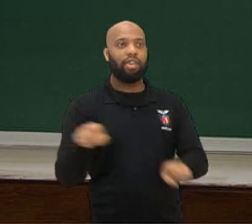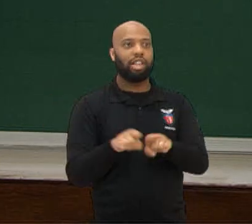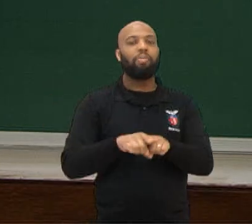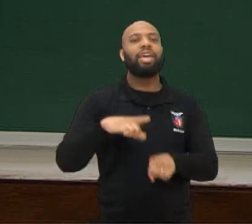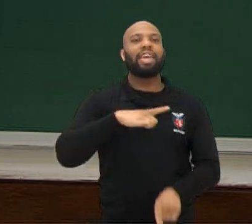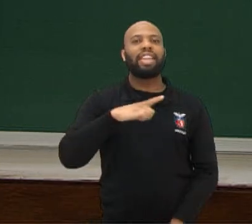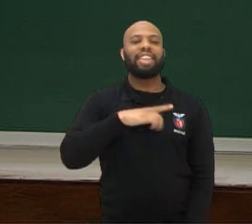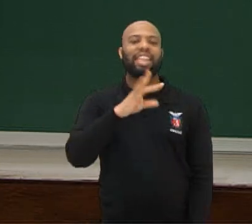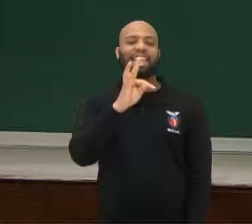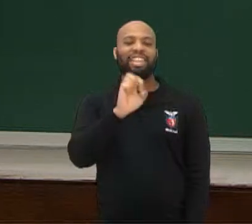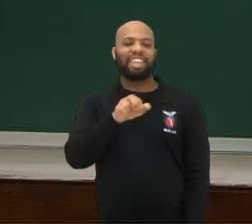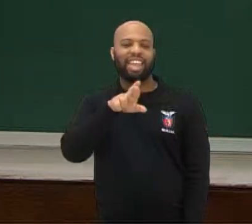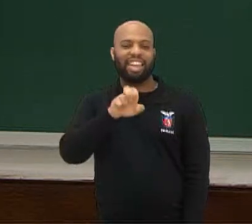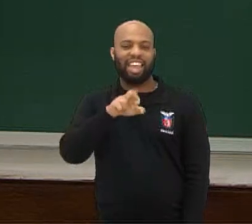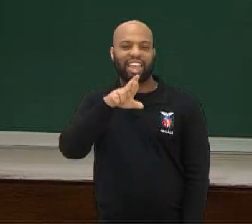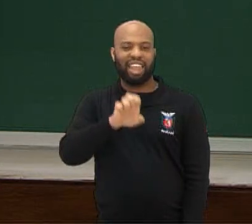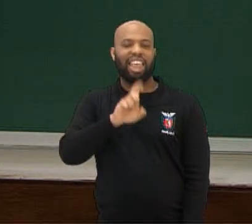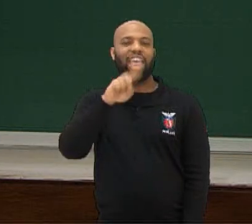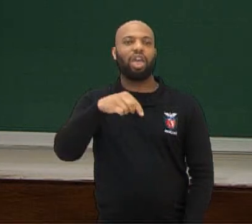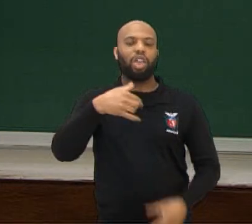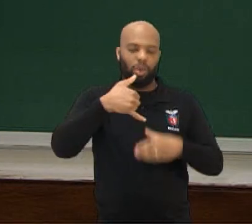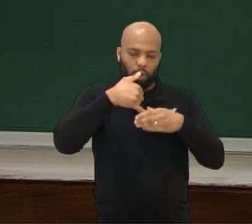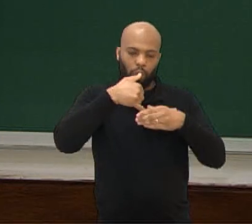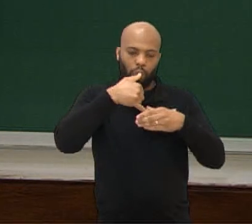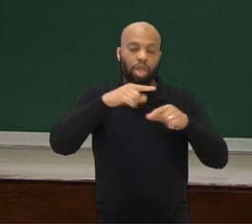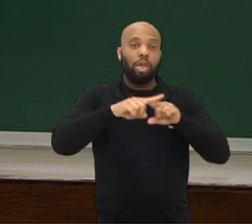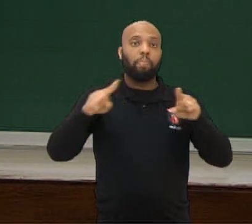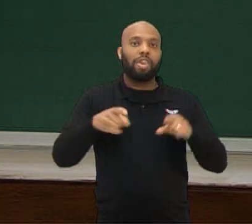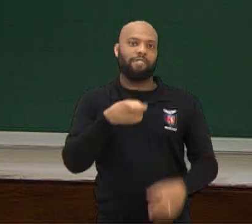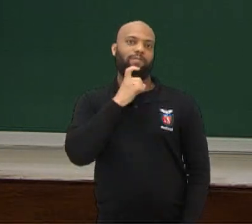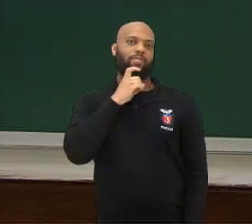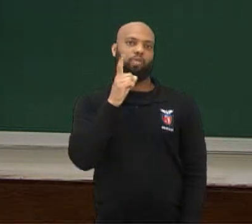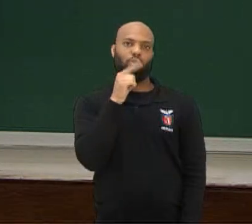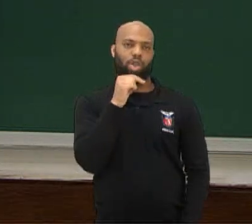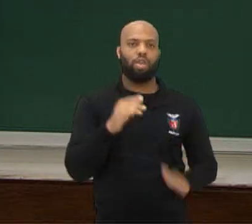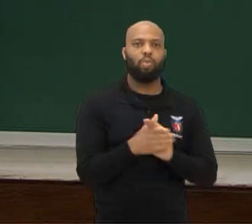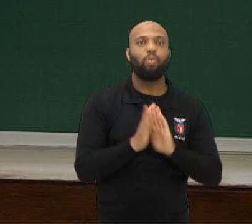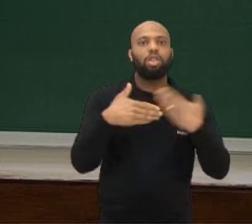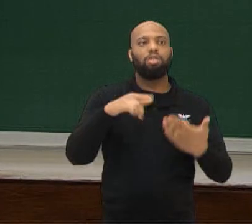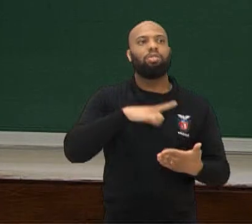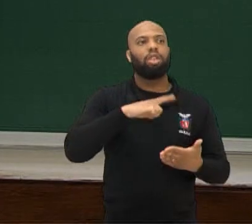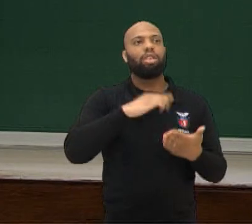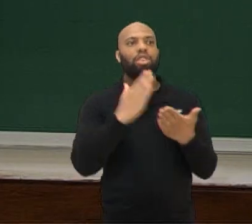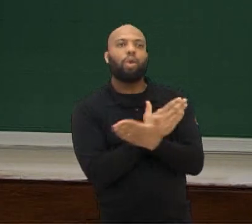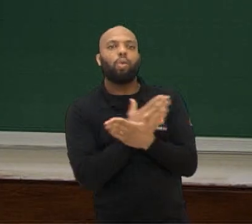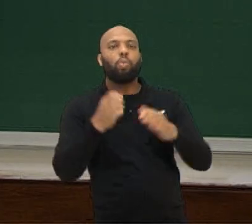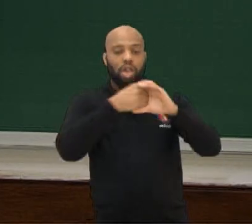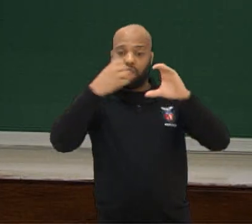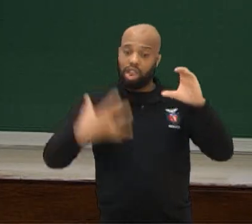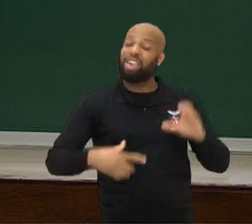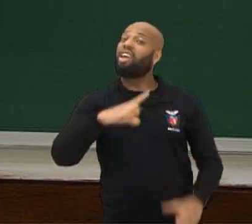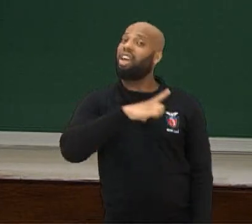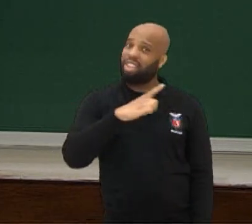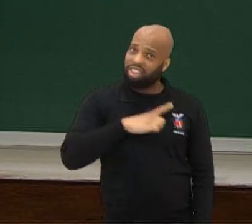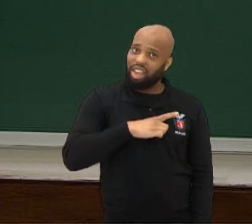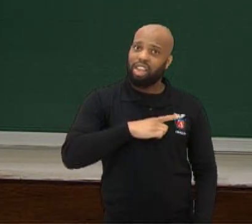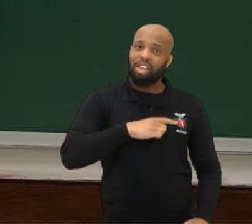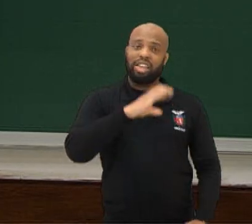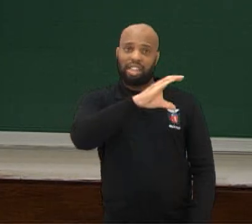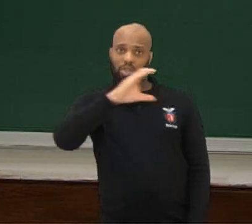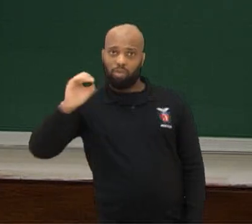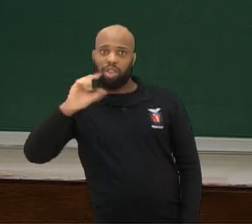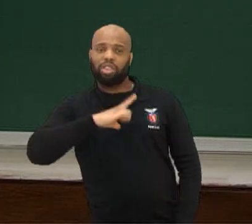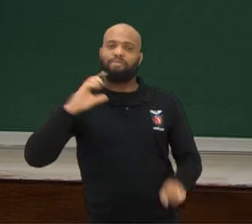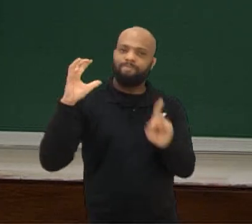tererê, que é uma espécie de chimarrão, só que é feito com água fria. Então, são algumas características. O